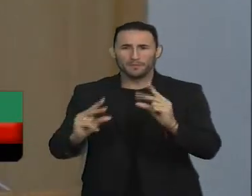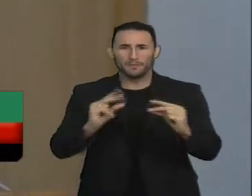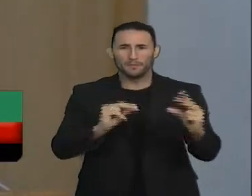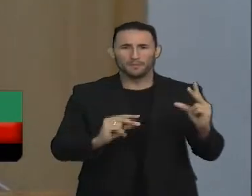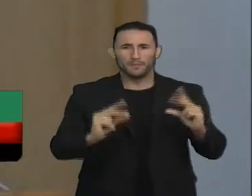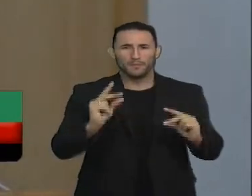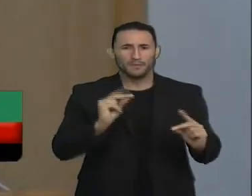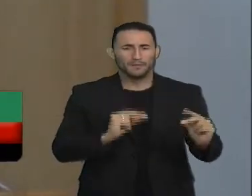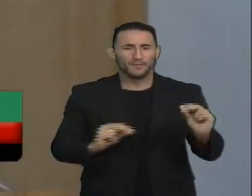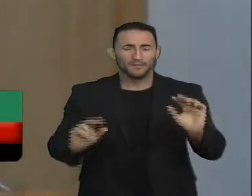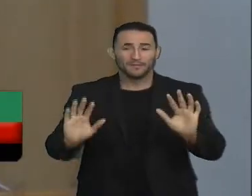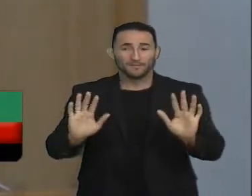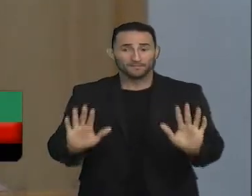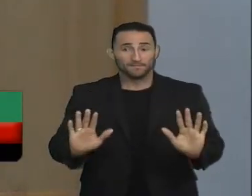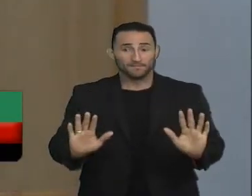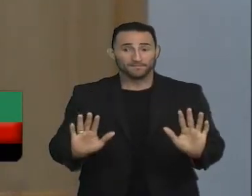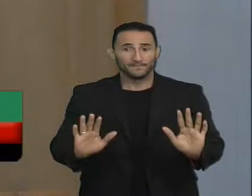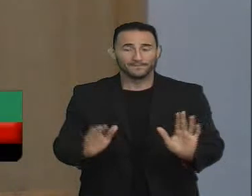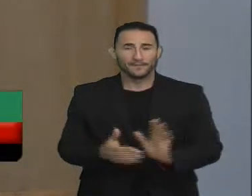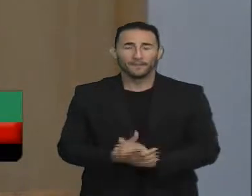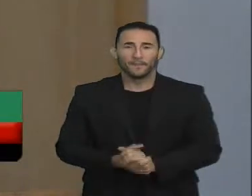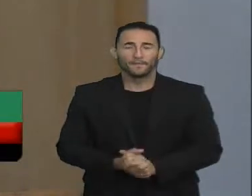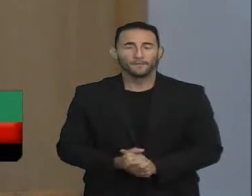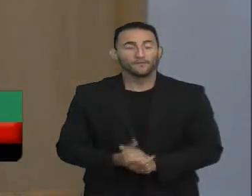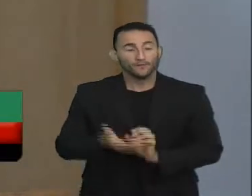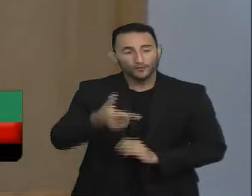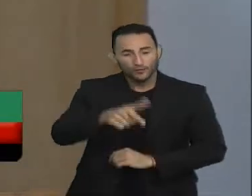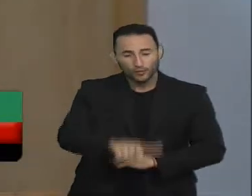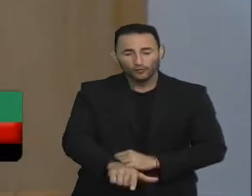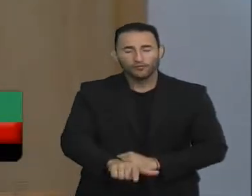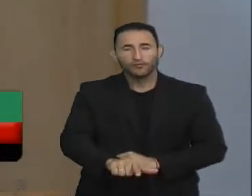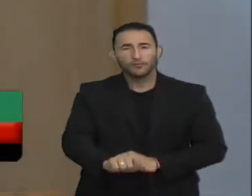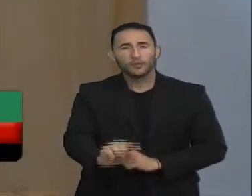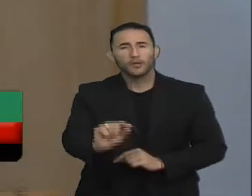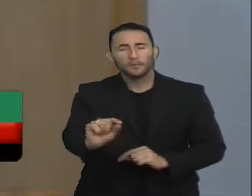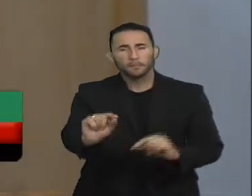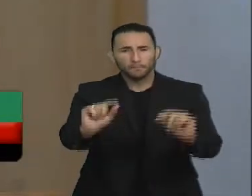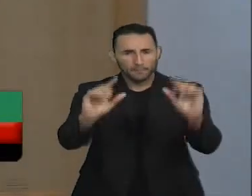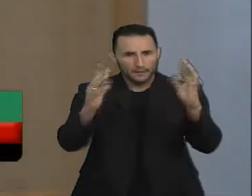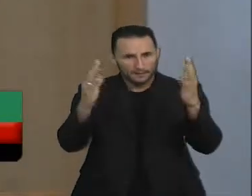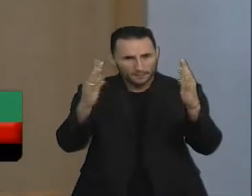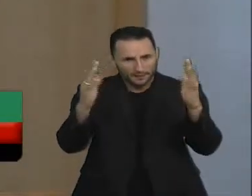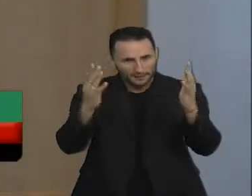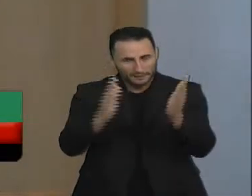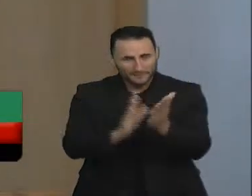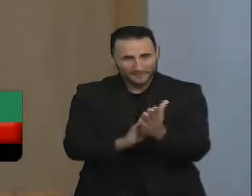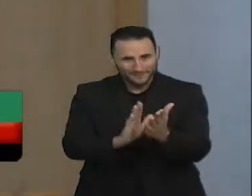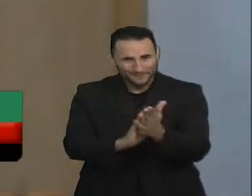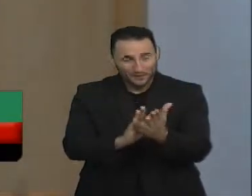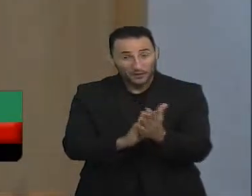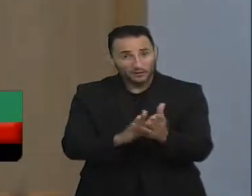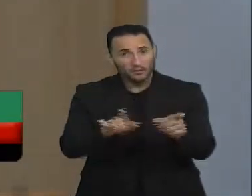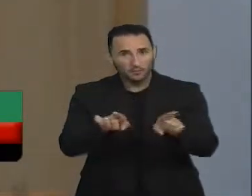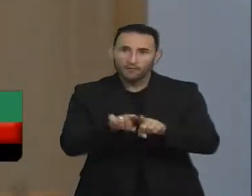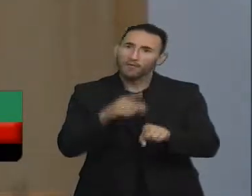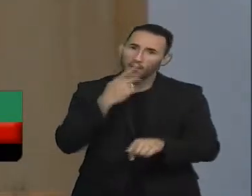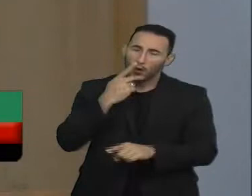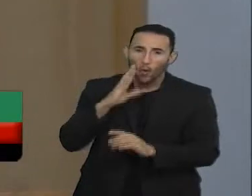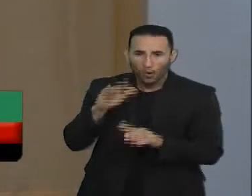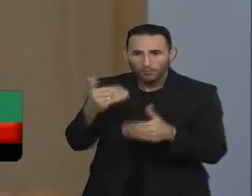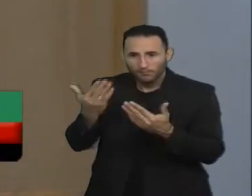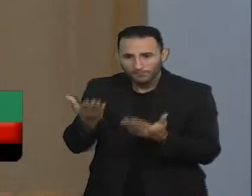foto. Mais uma vez, o meu parabéns para você, dizer o meu prestígio que eu tenho também pela